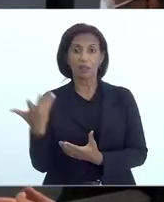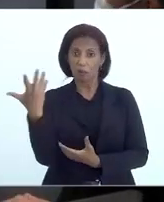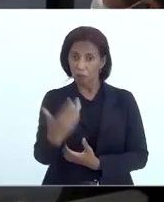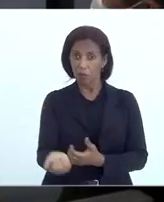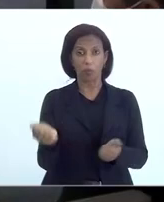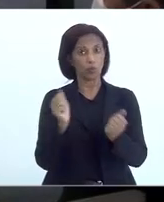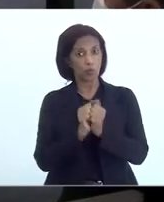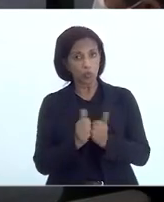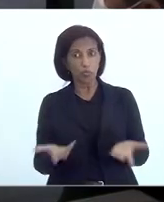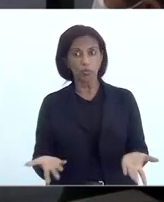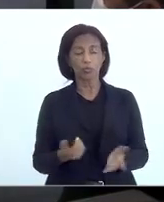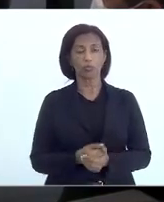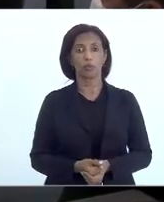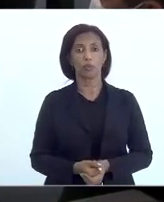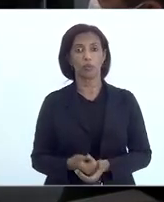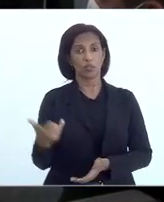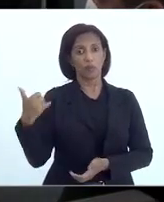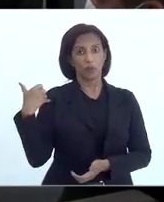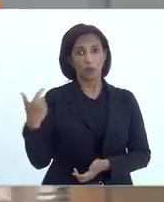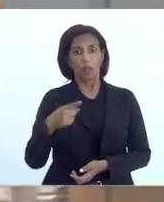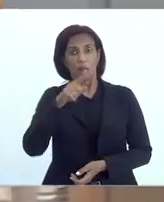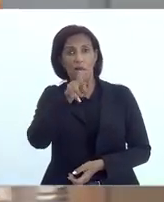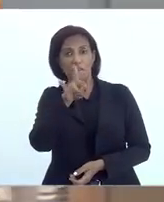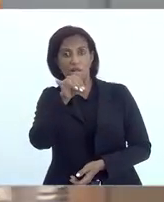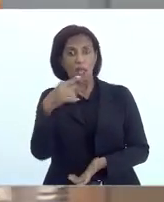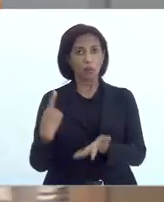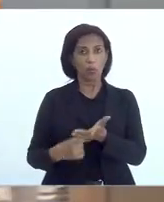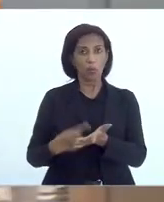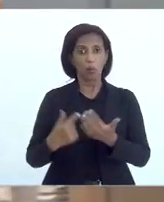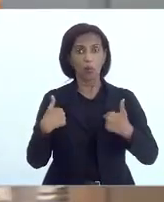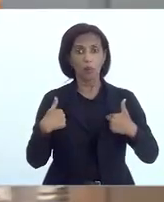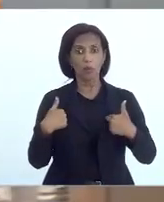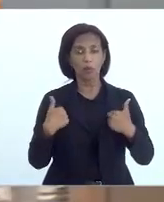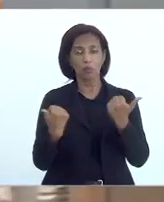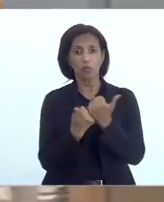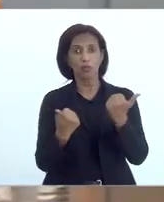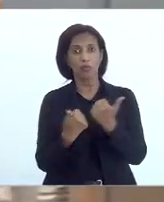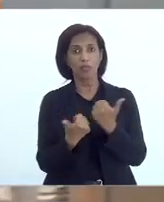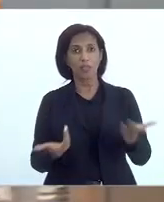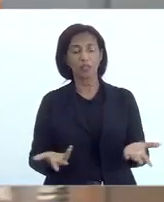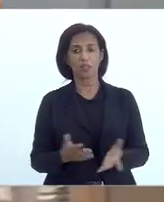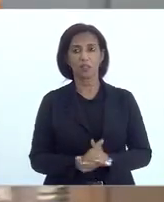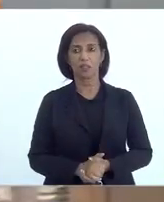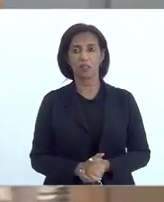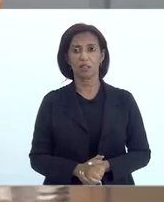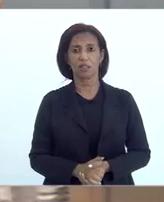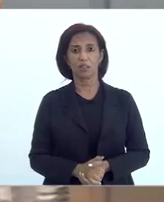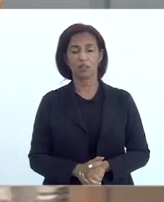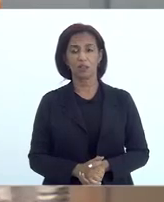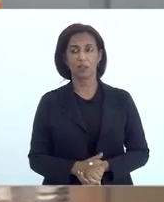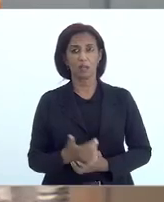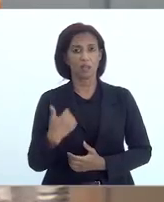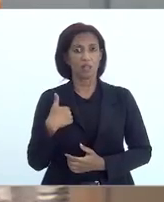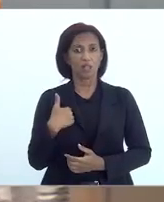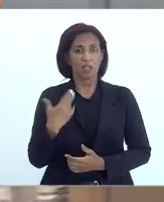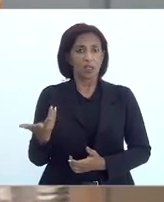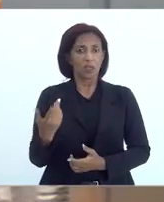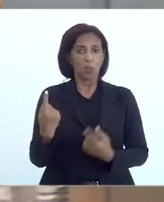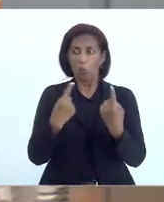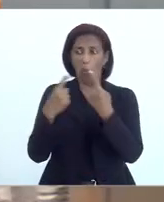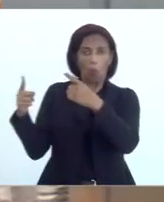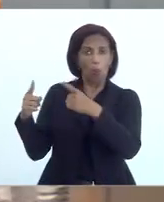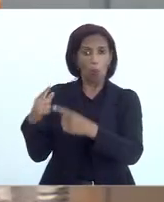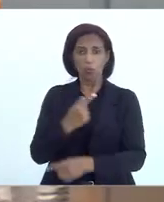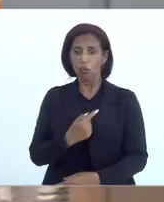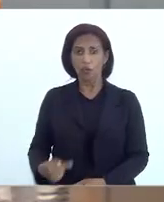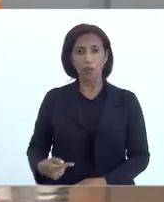pronto como ter de agora o dente que tu da idade ele vai derrubar o veto aqui no compromisso eu sou vice-líder do governo Adilson Mas isso não me impede enquanto